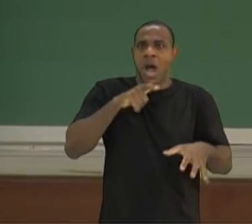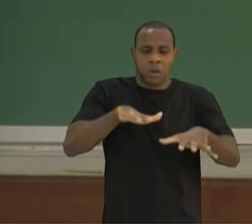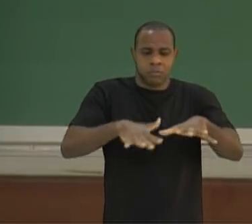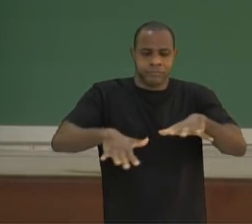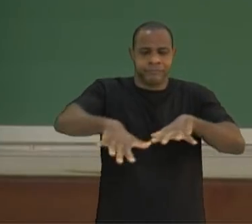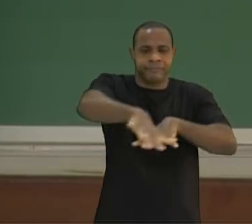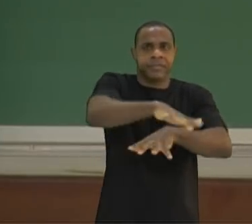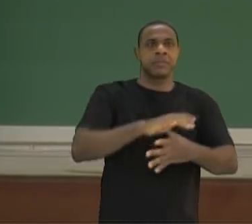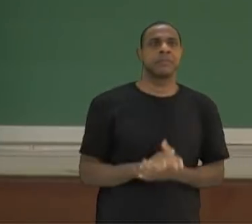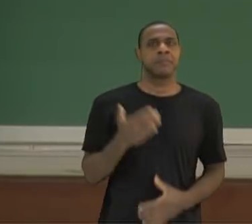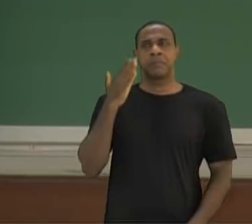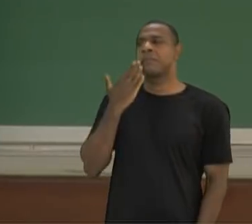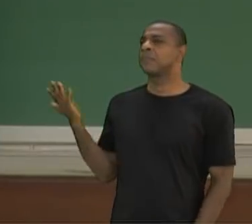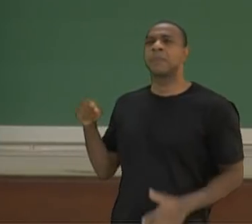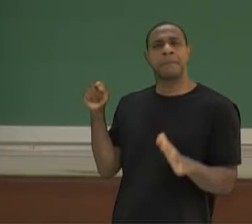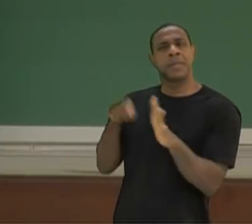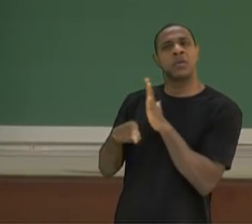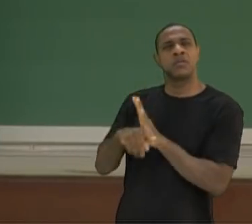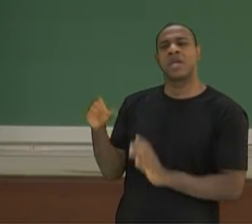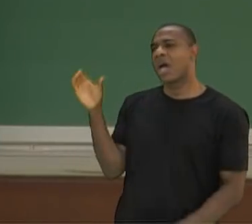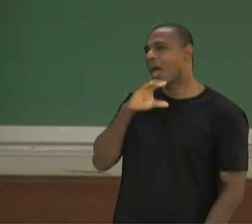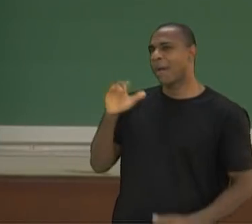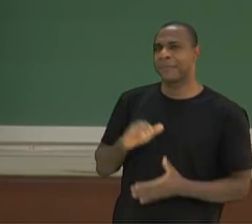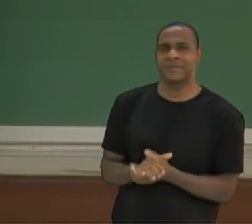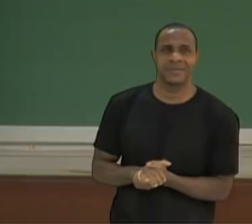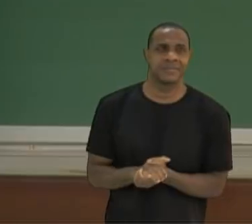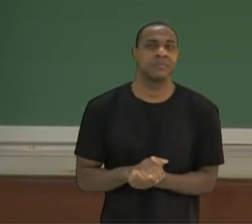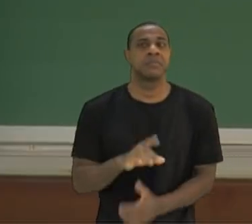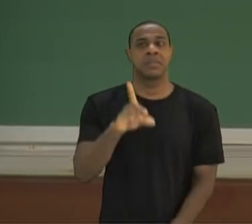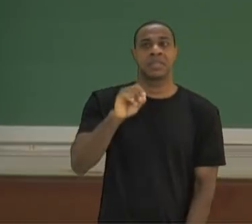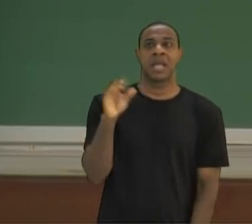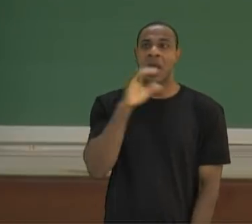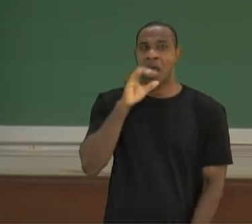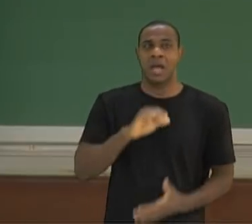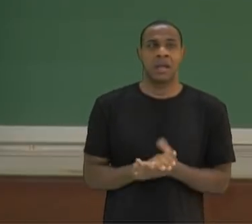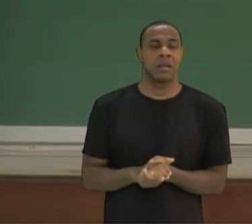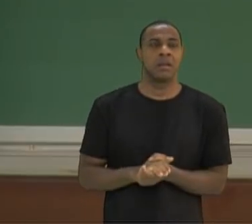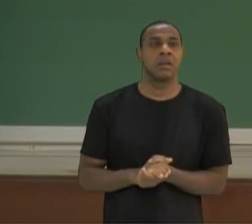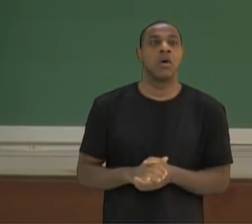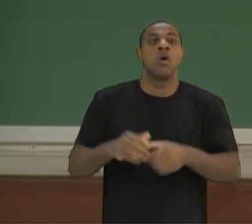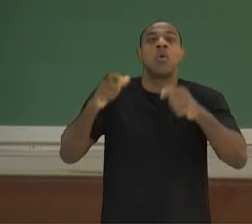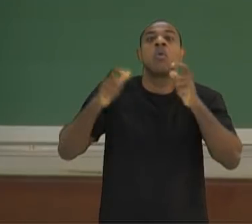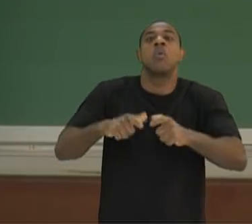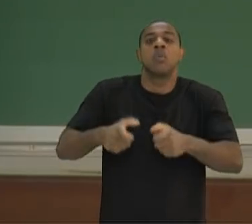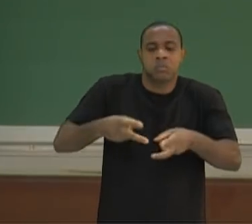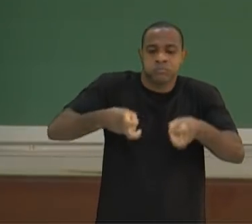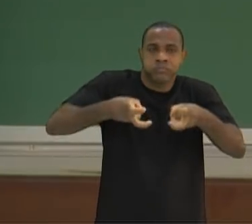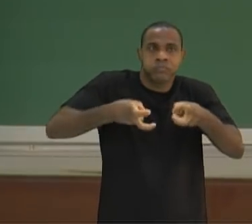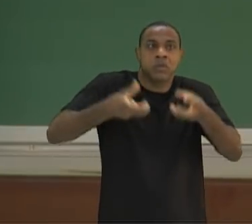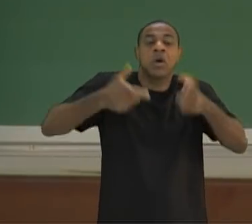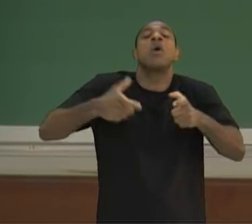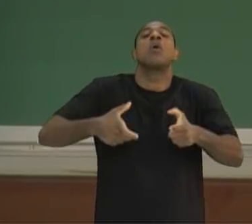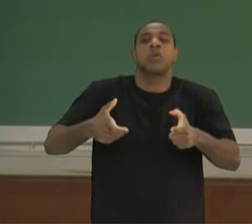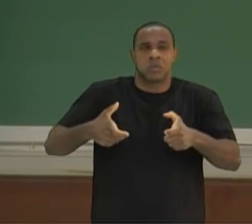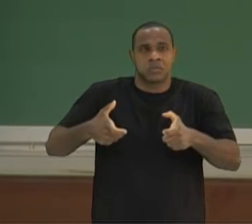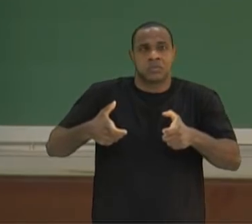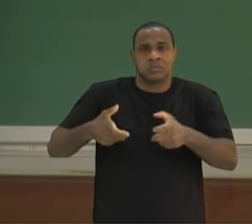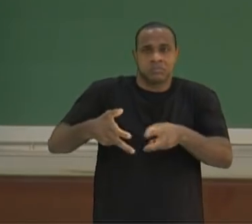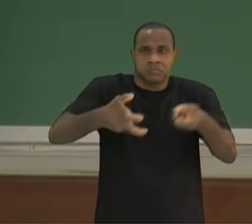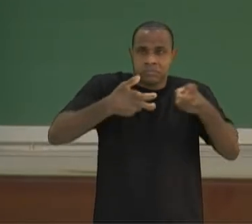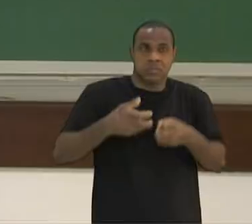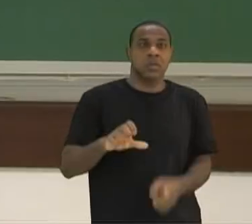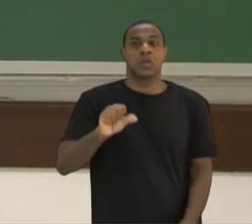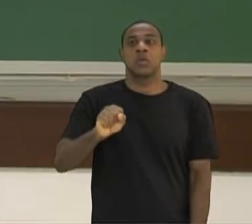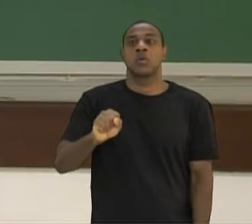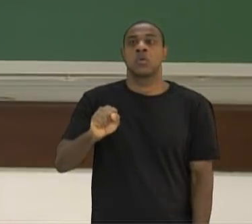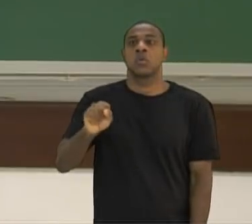certo? Perguntinha bem rapidinho para vocês responderem aí em 10 segundos. Reserva mineral explorada na plataforma continental, cujo sudeste é a